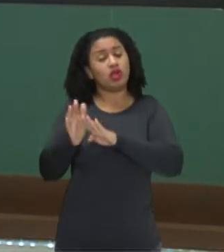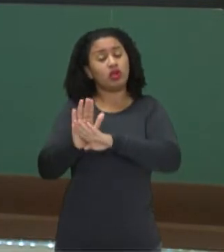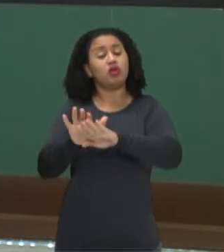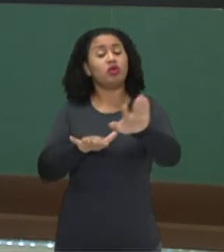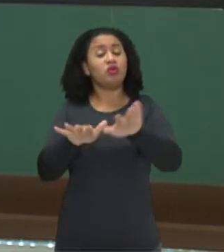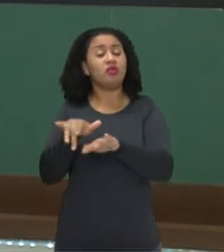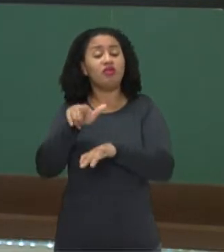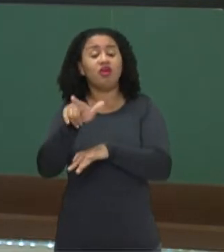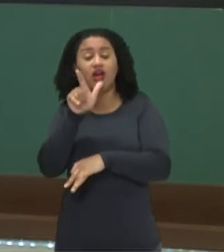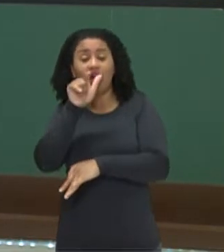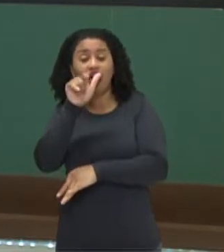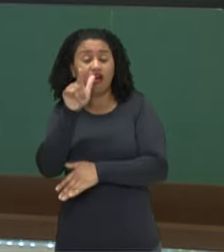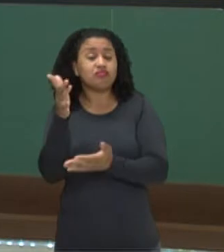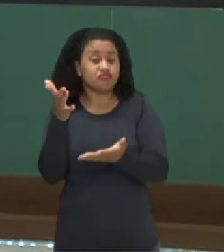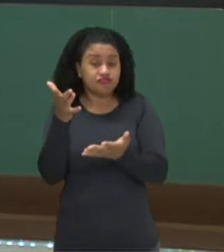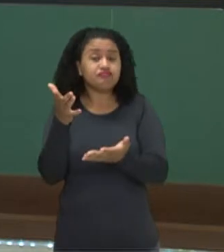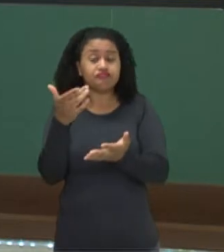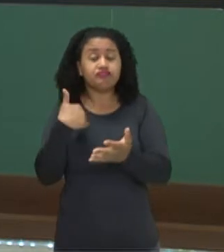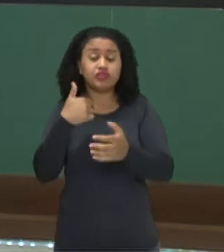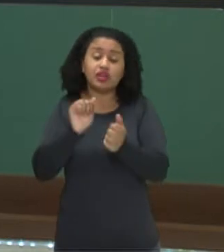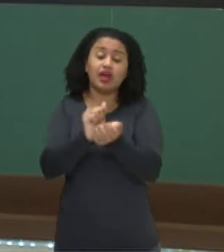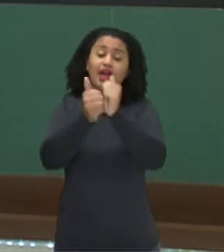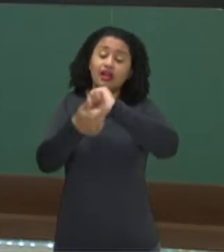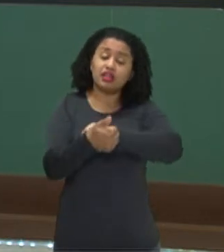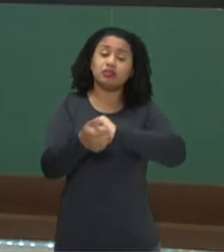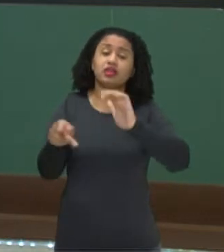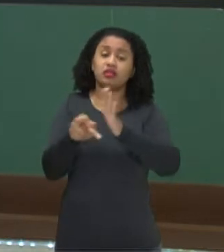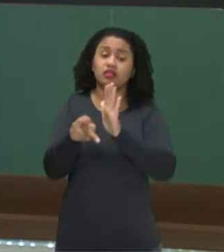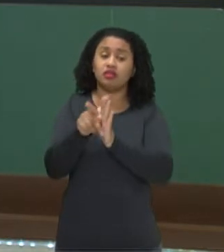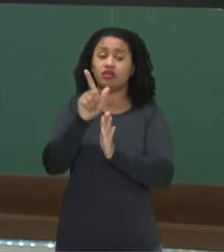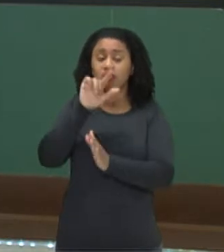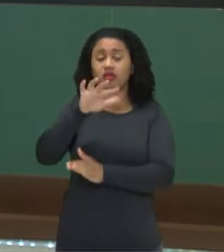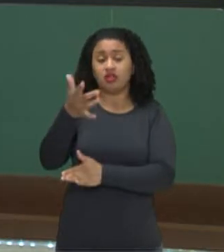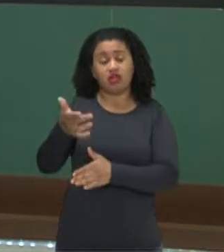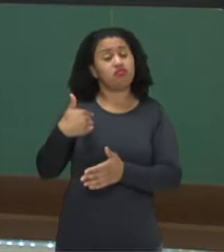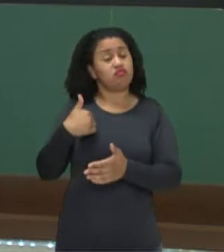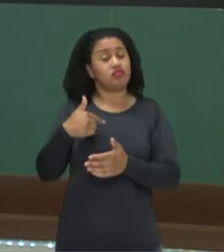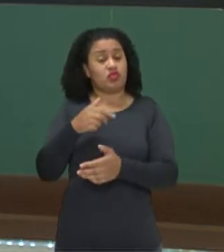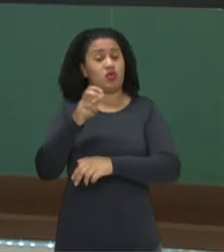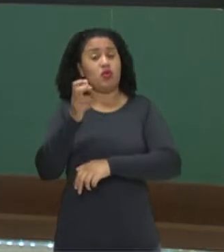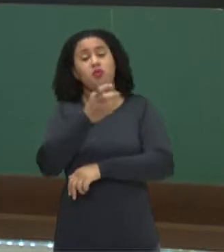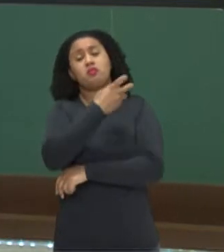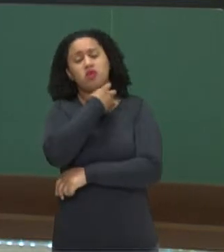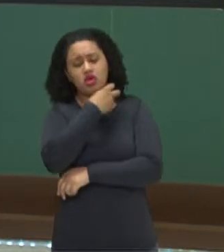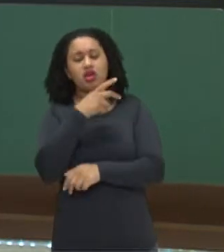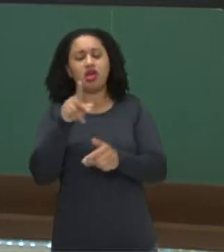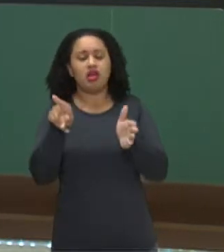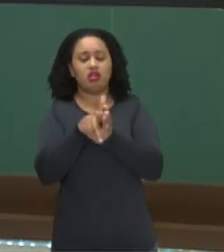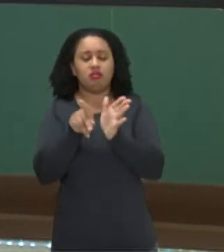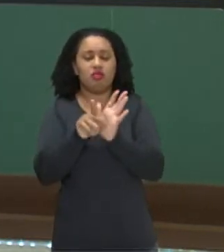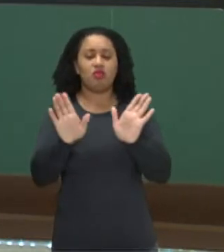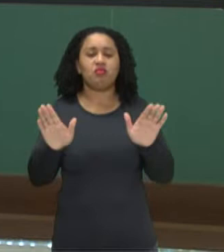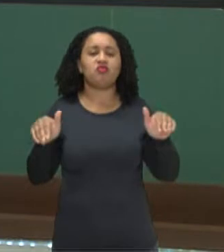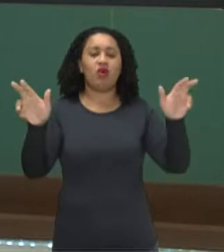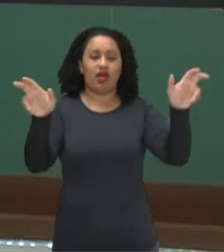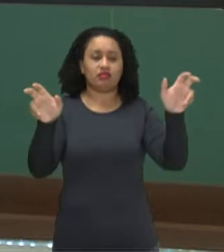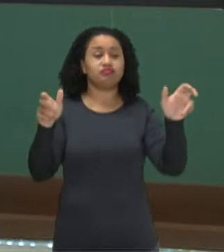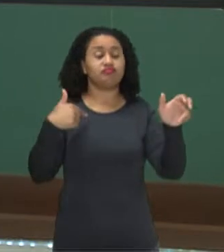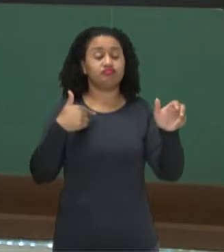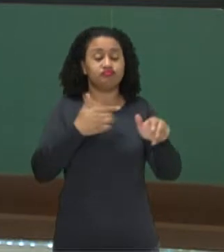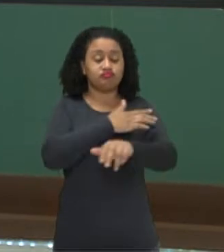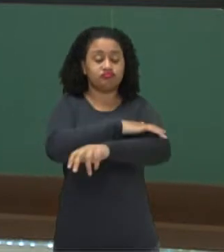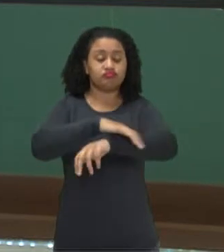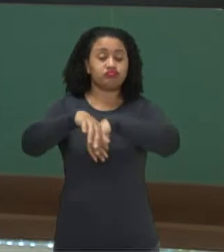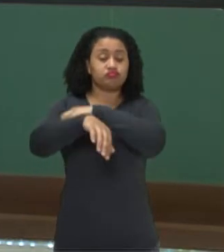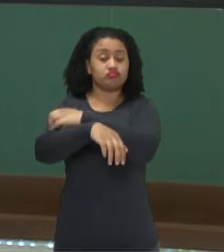água, então ela é adaptada para a vida aquática. O morcego é um mamífero voador, então o membro